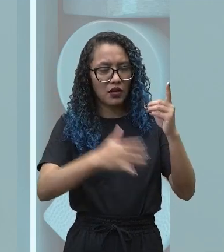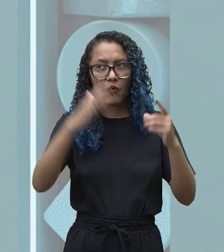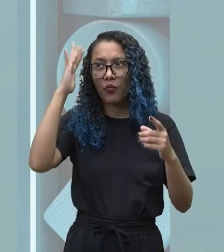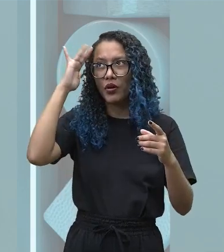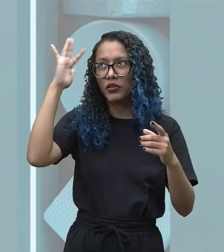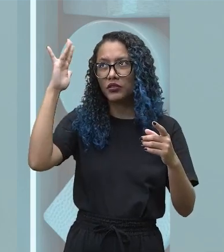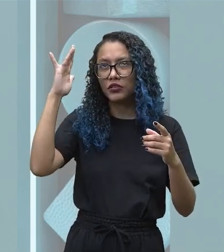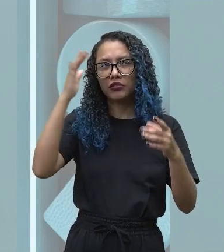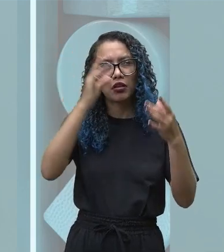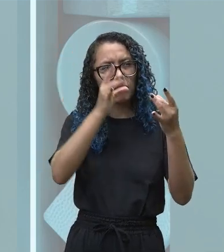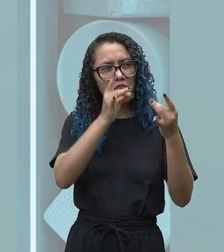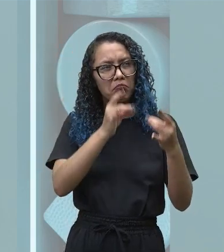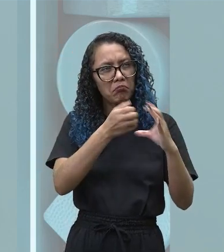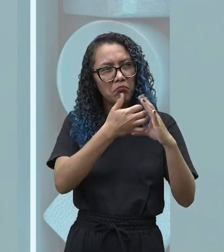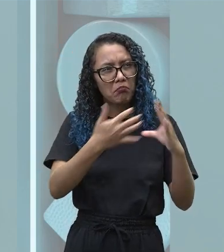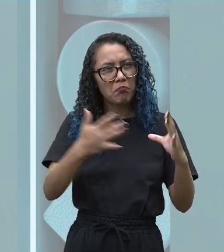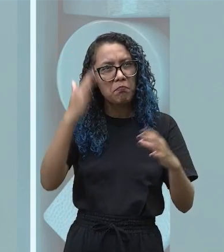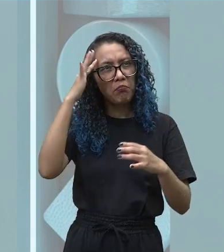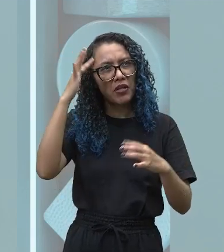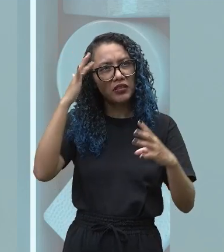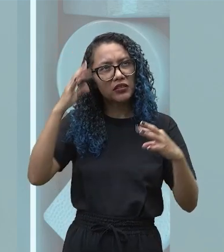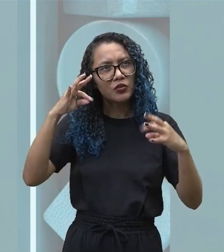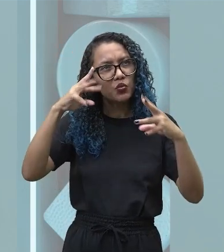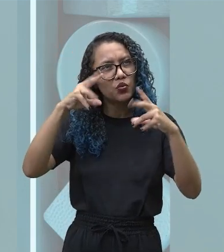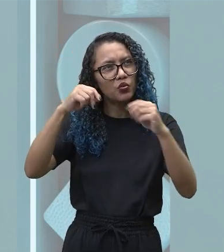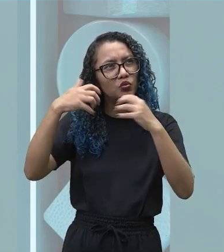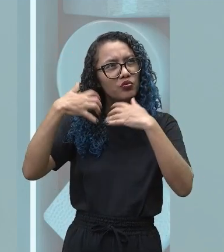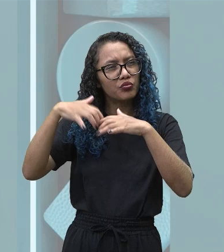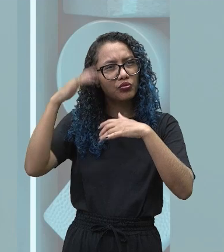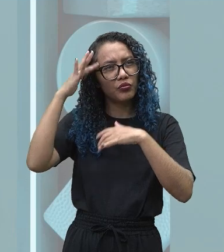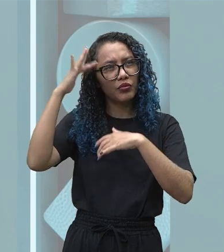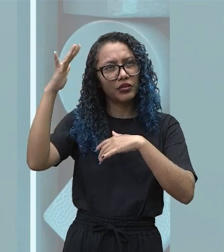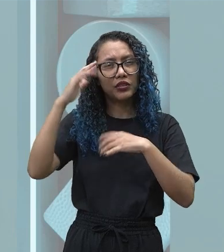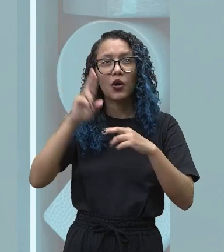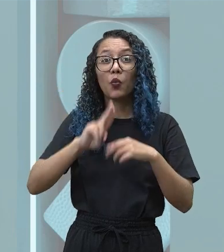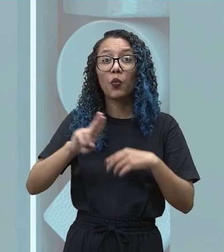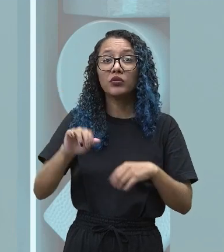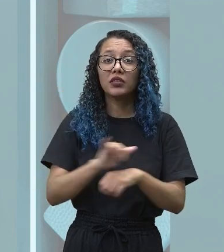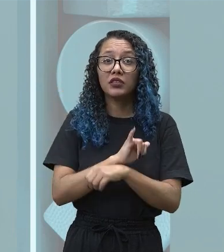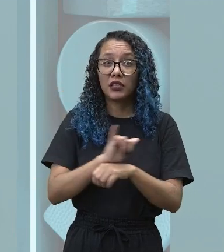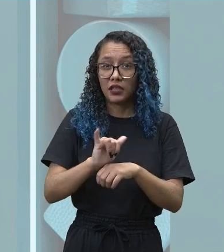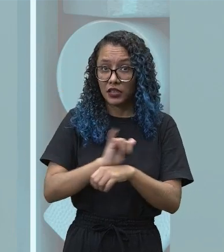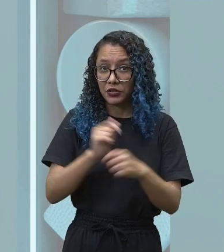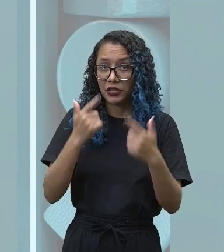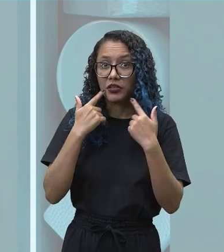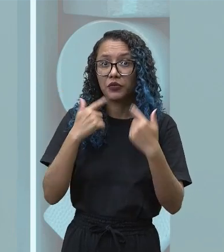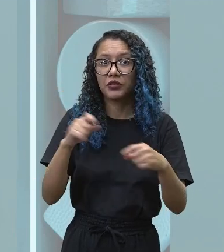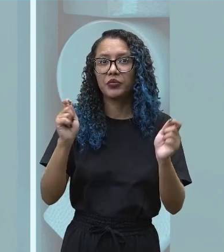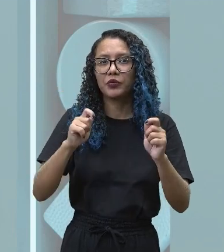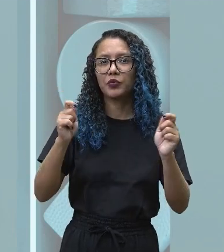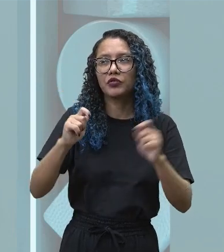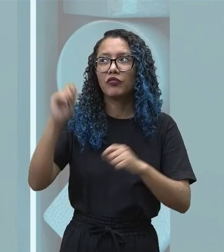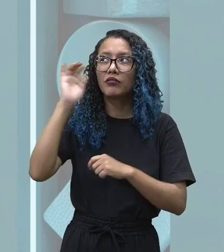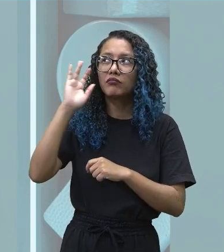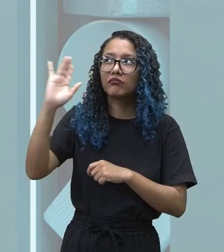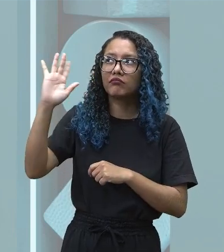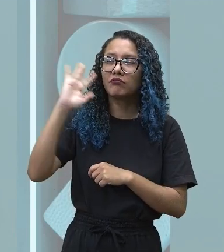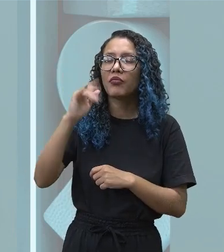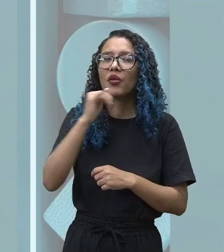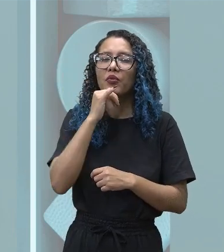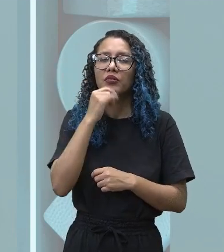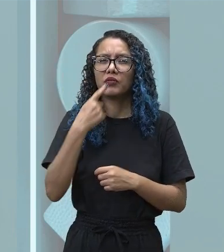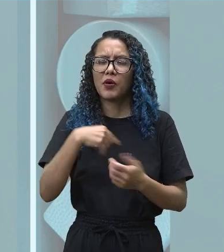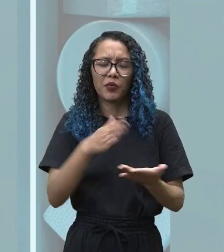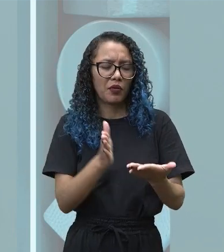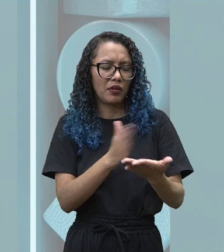aí de recursos linguísticos para fazer com que o leitor consiga imaginar, né? Quando nós estamos lendo